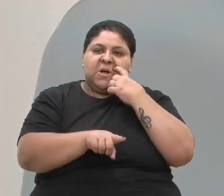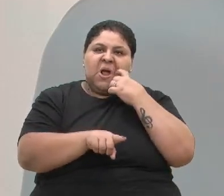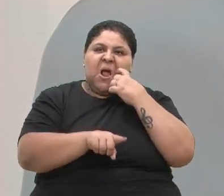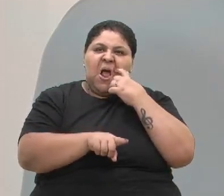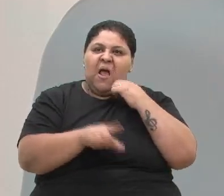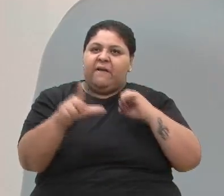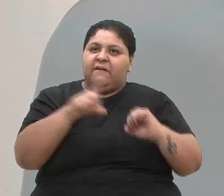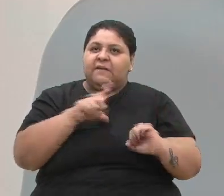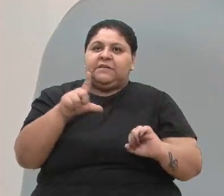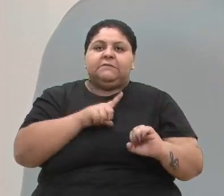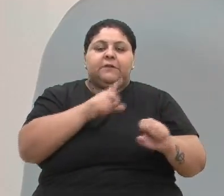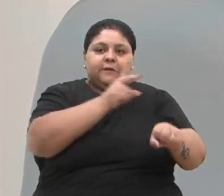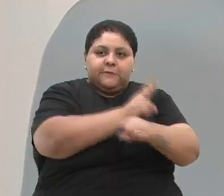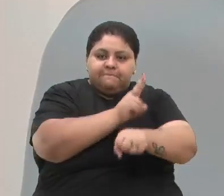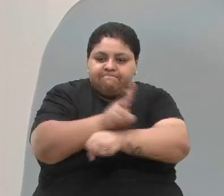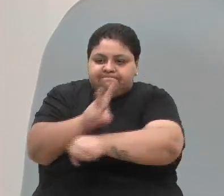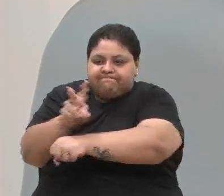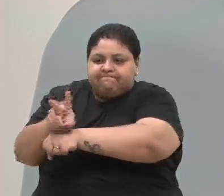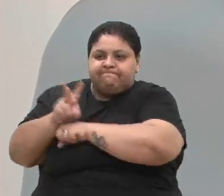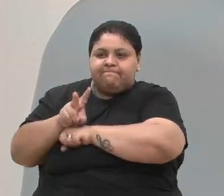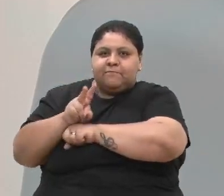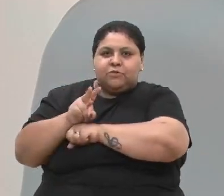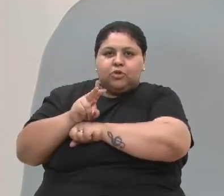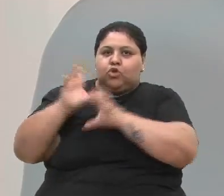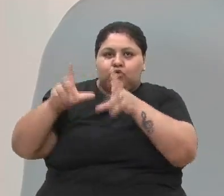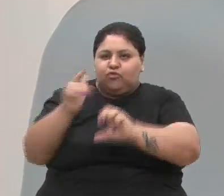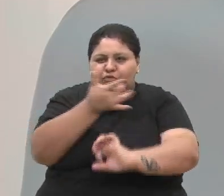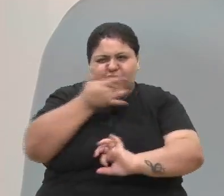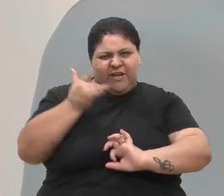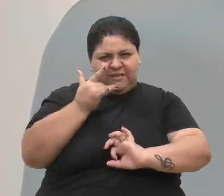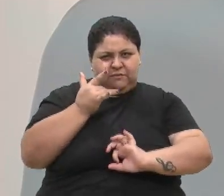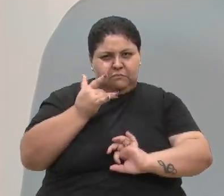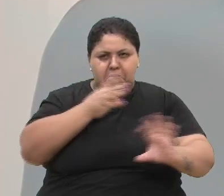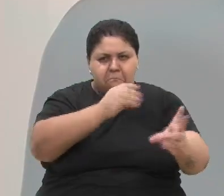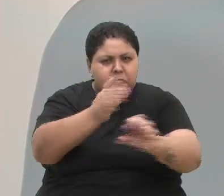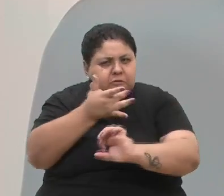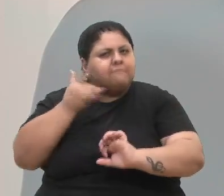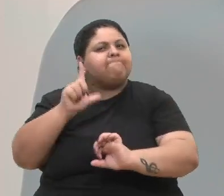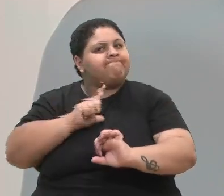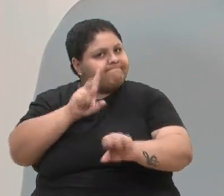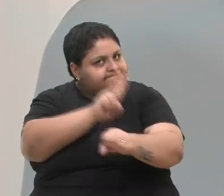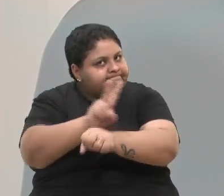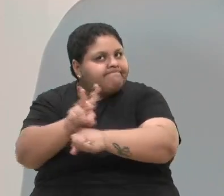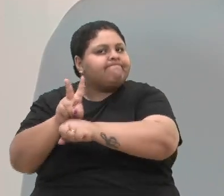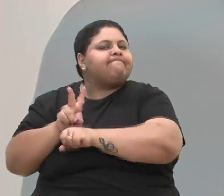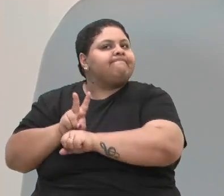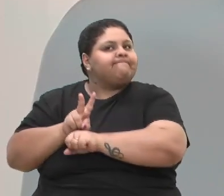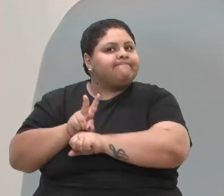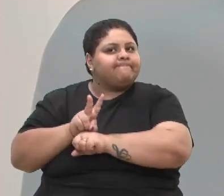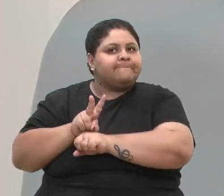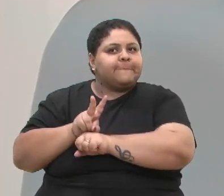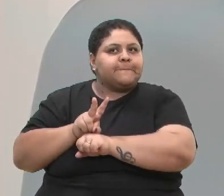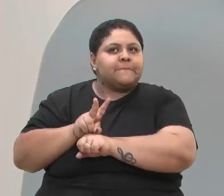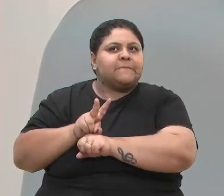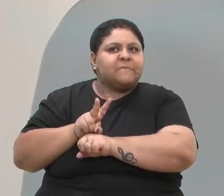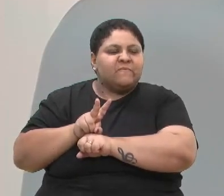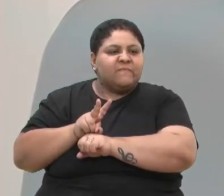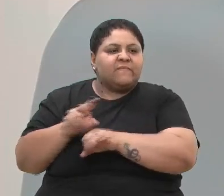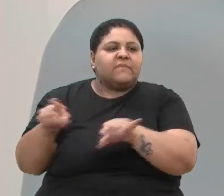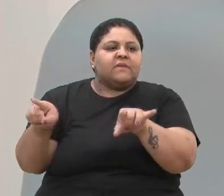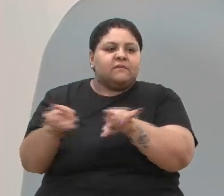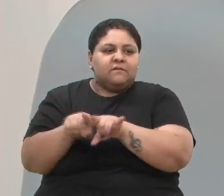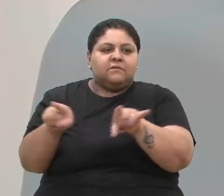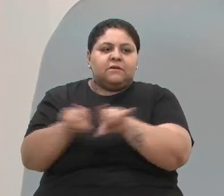Então, temos que ter cuidado com o fácil. Aquilo que é muito fácil, temos que ter cuidado. Cuidado com o